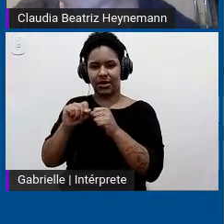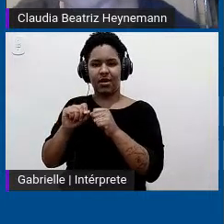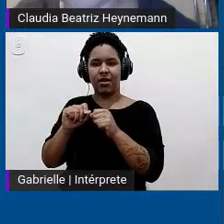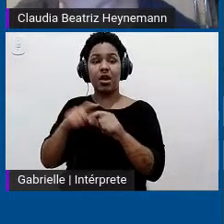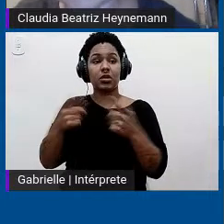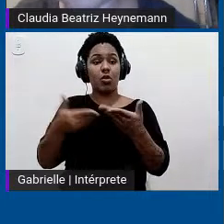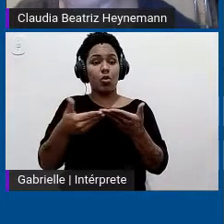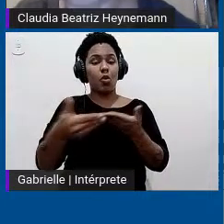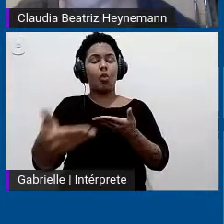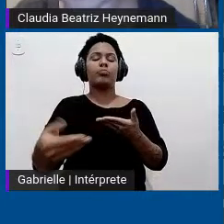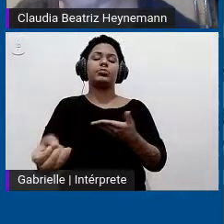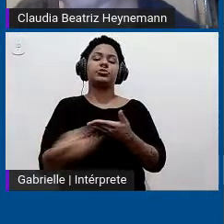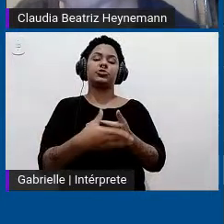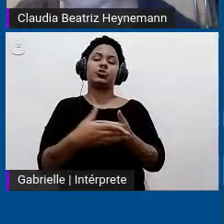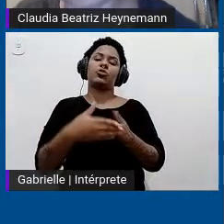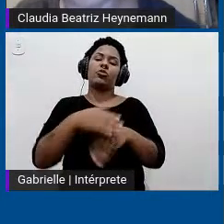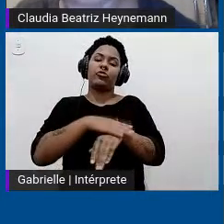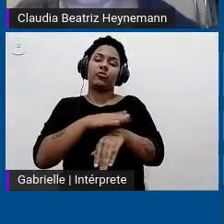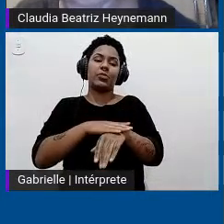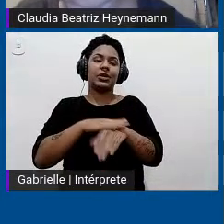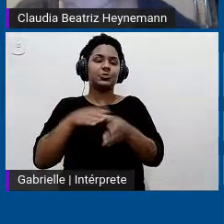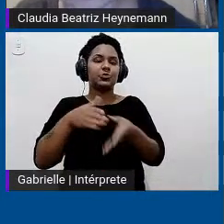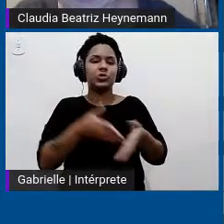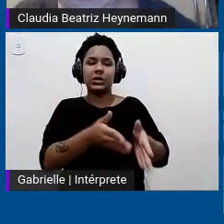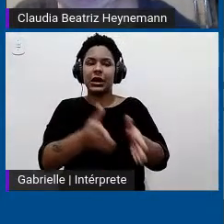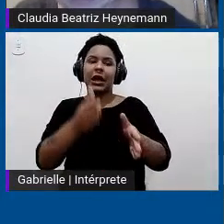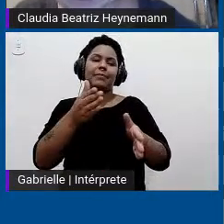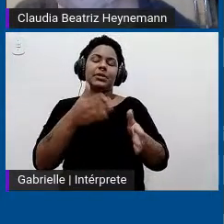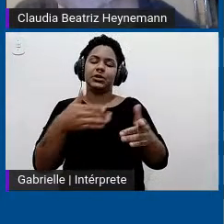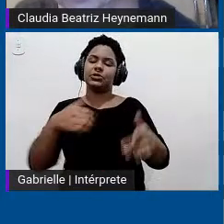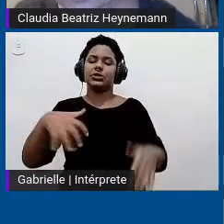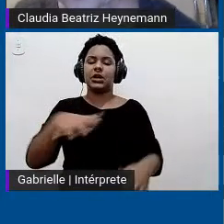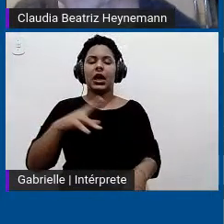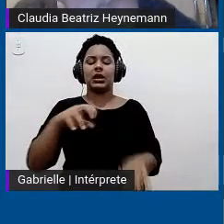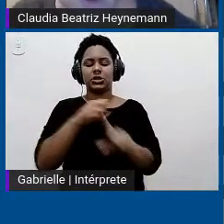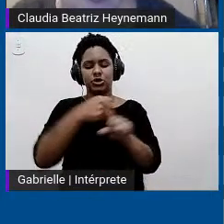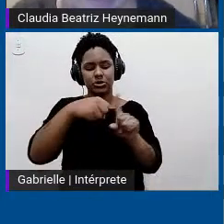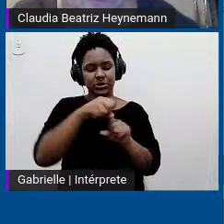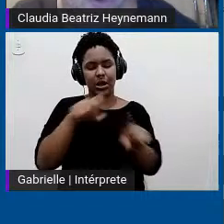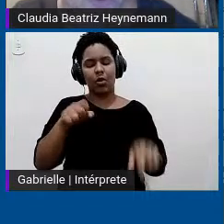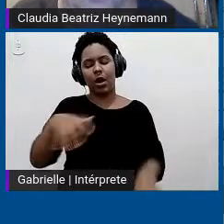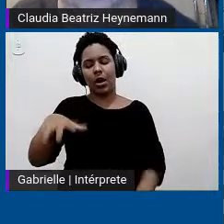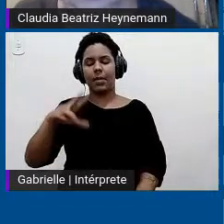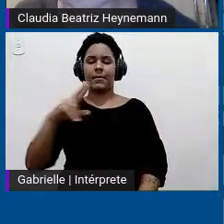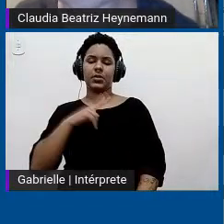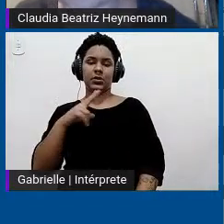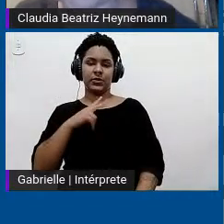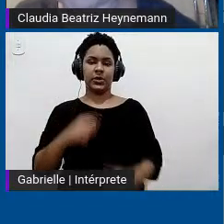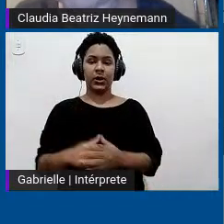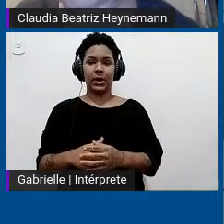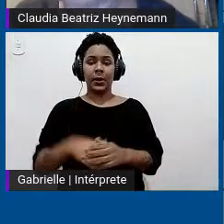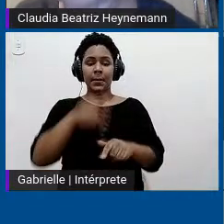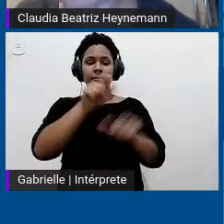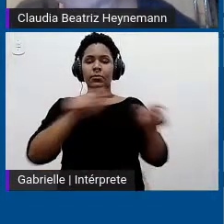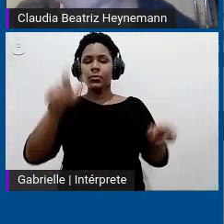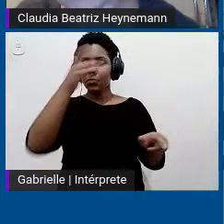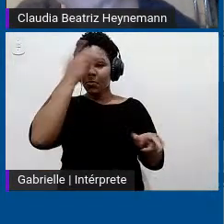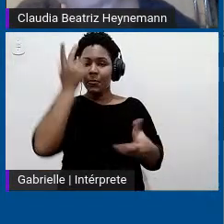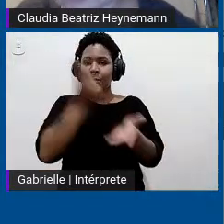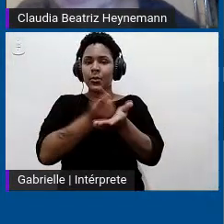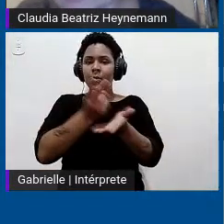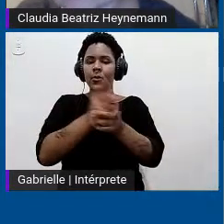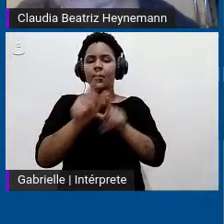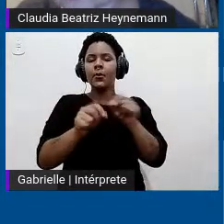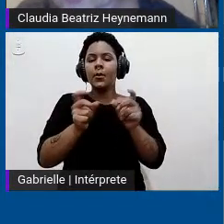história da imagem técnica e do lugar que ocuparia na vida social e privada. O público amador continuaria a ser contemplado com a venda em